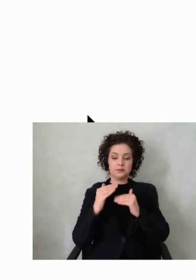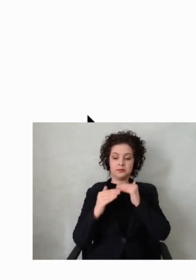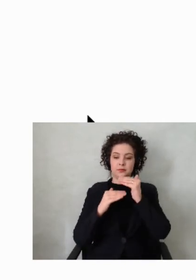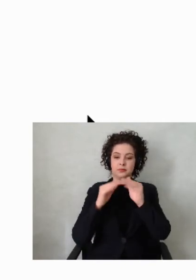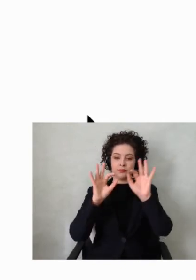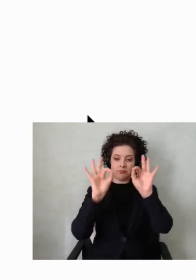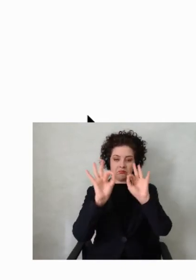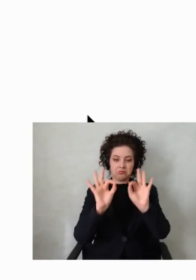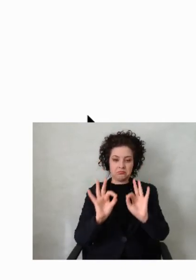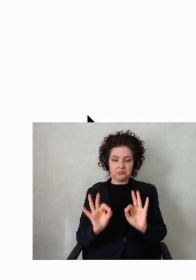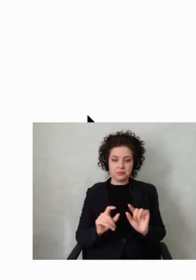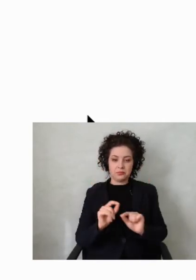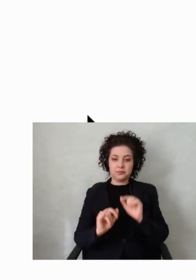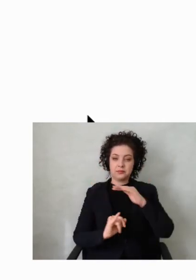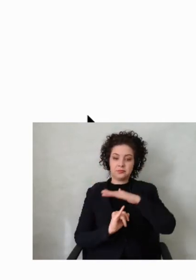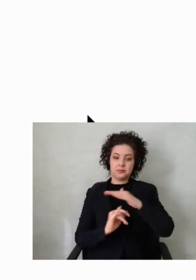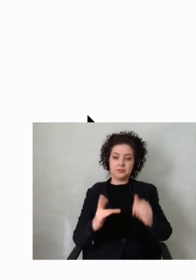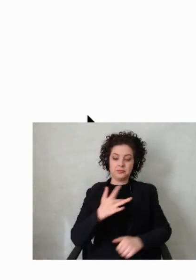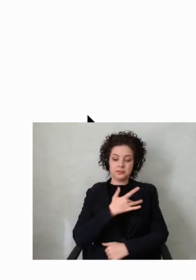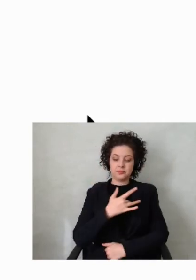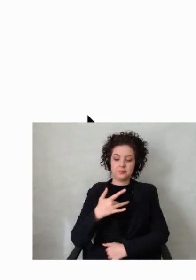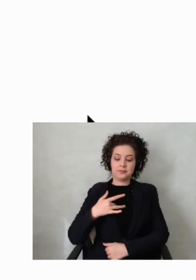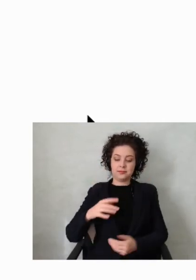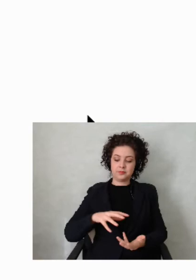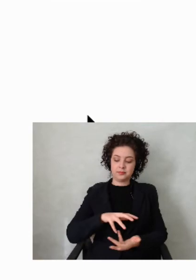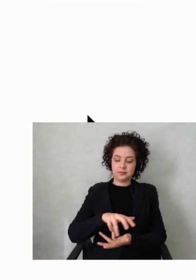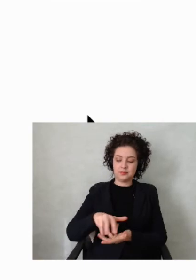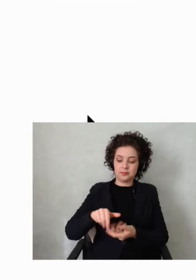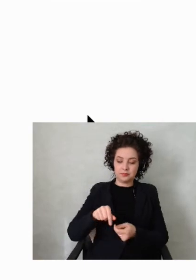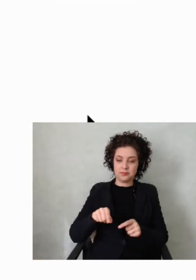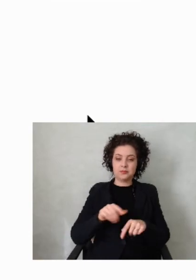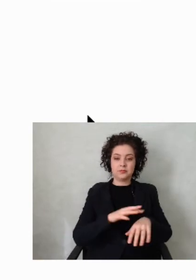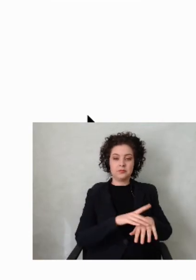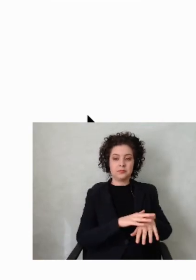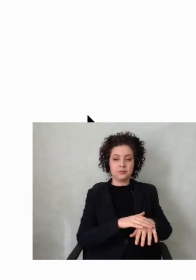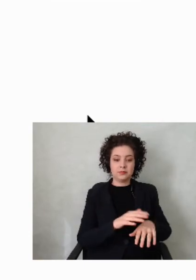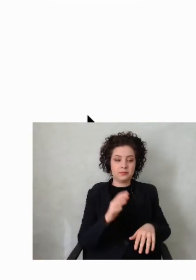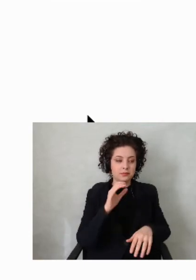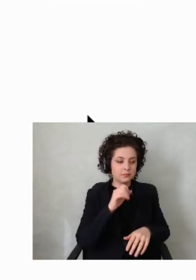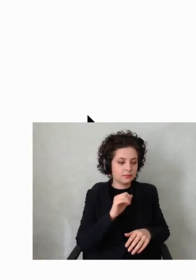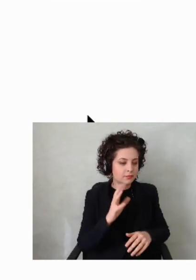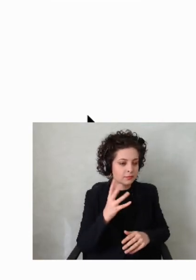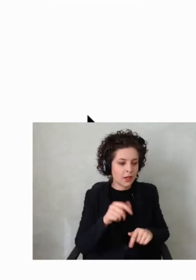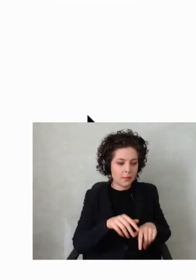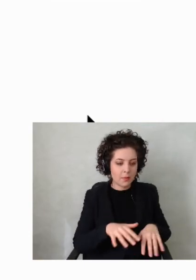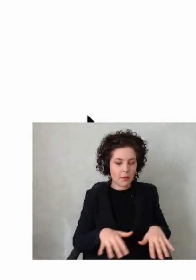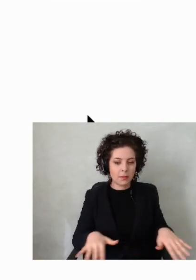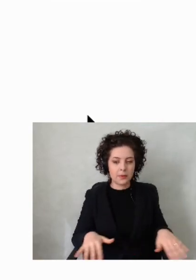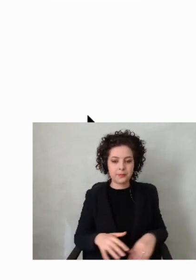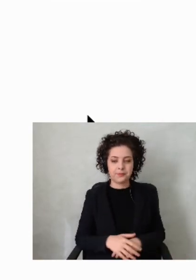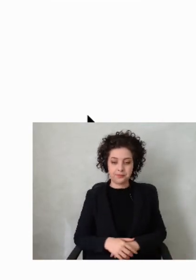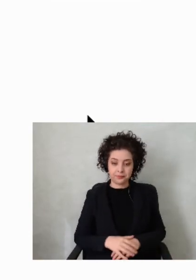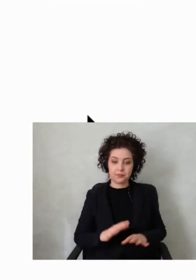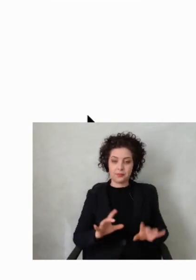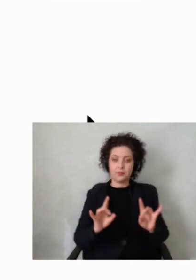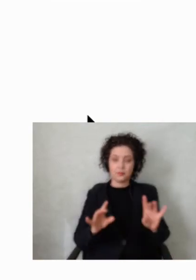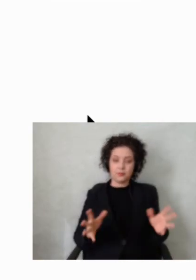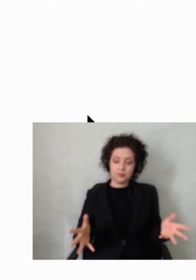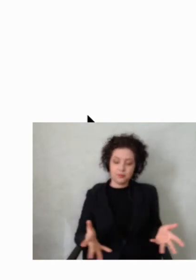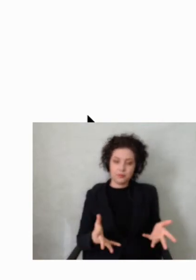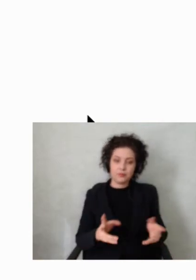um Instituto de Saúde Global e Doenças Emergentes, capaz não só de promover a